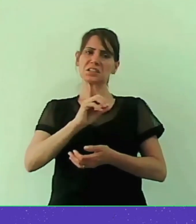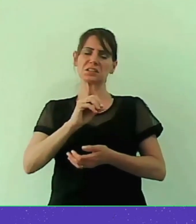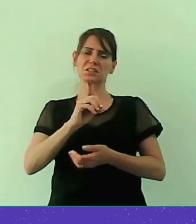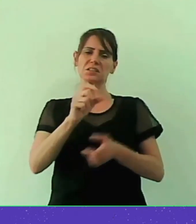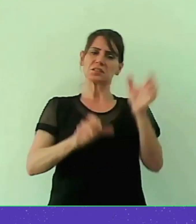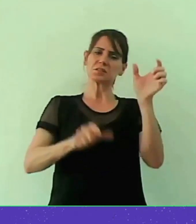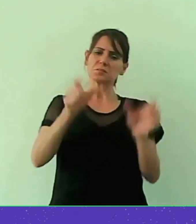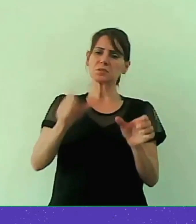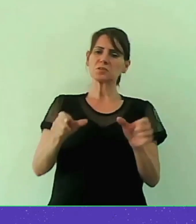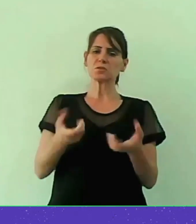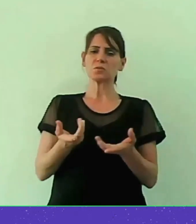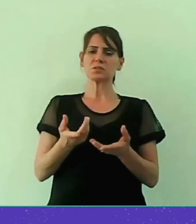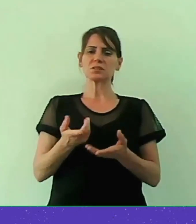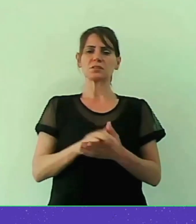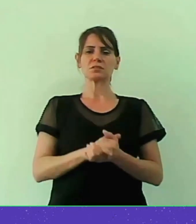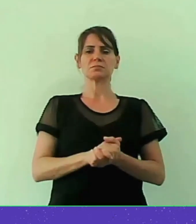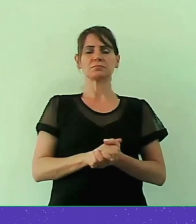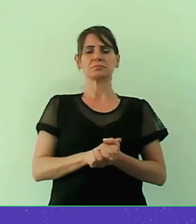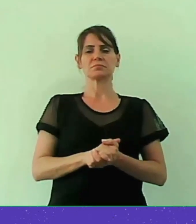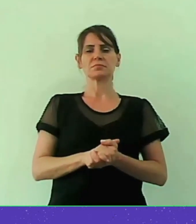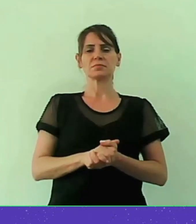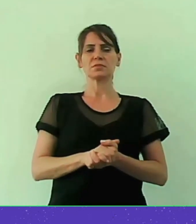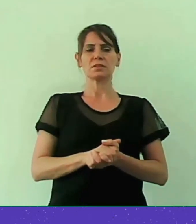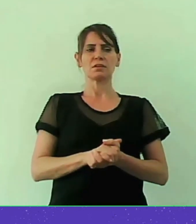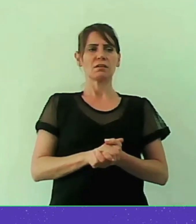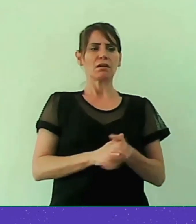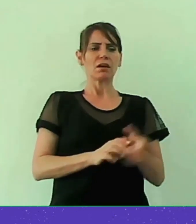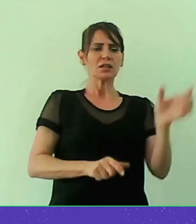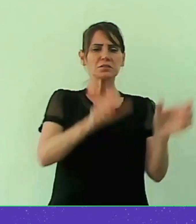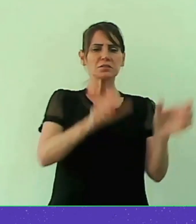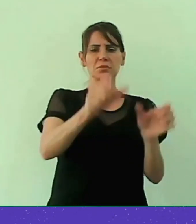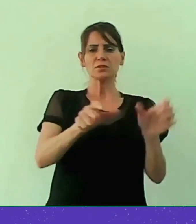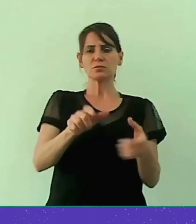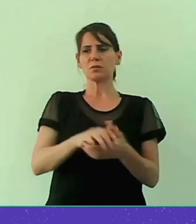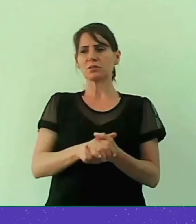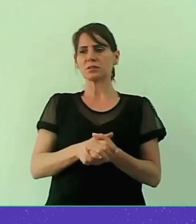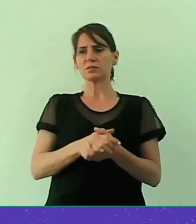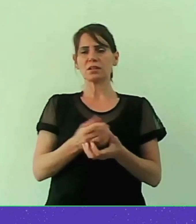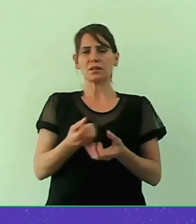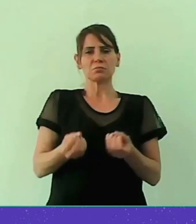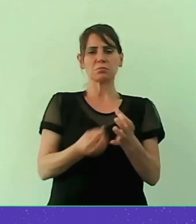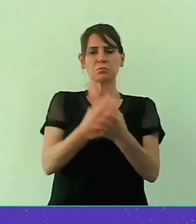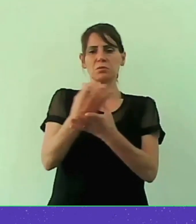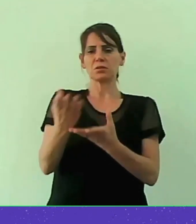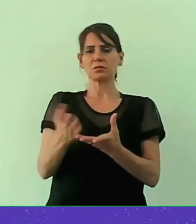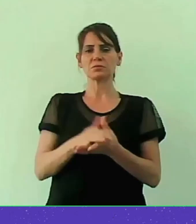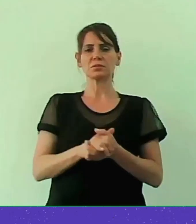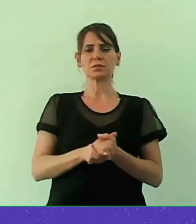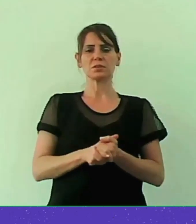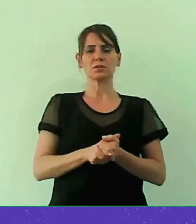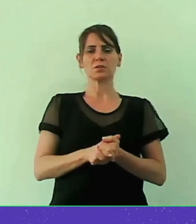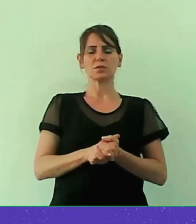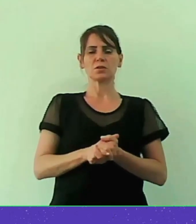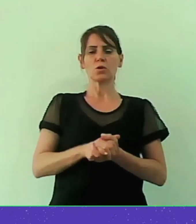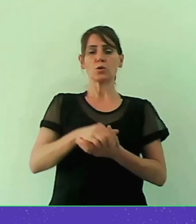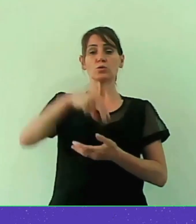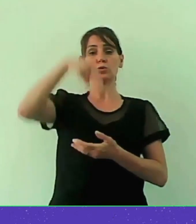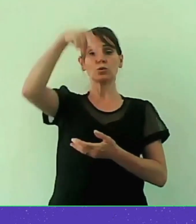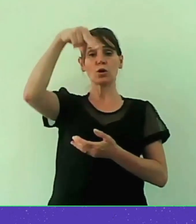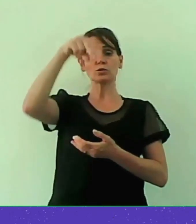vinham brotar da terra em todos os lugares, do norte, o sul, leste e oeste do